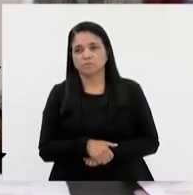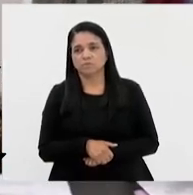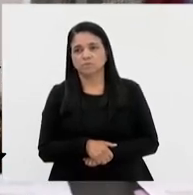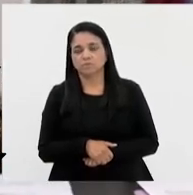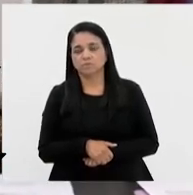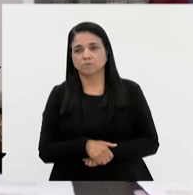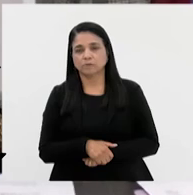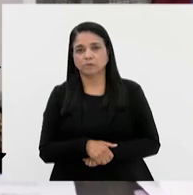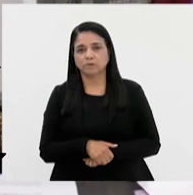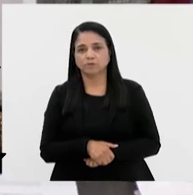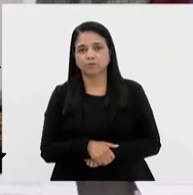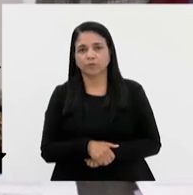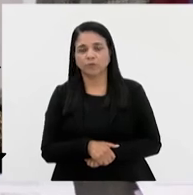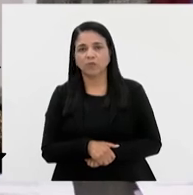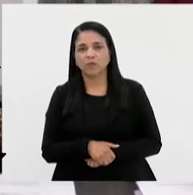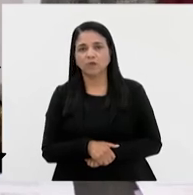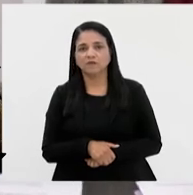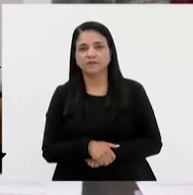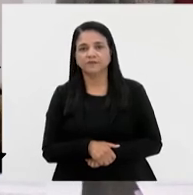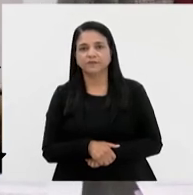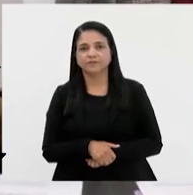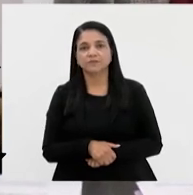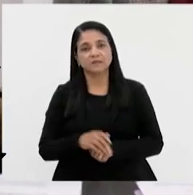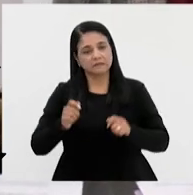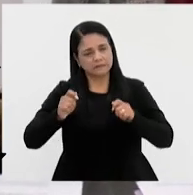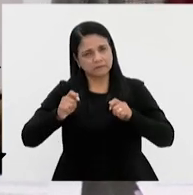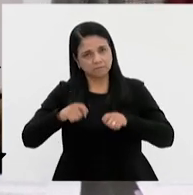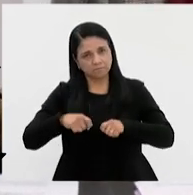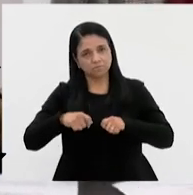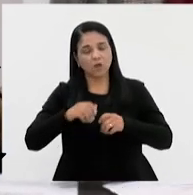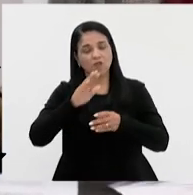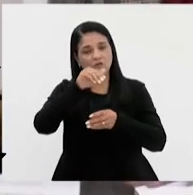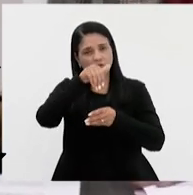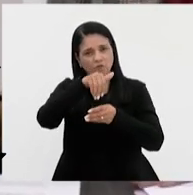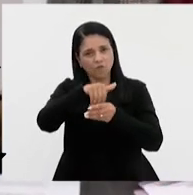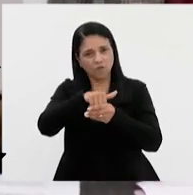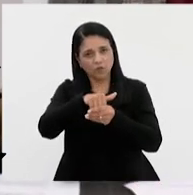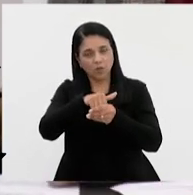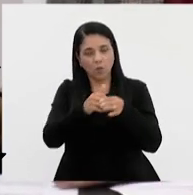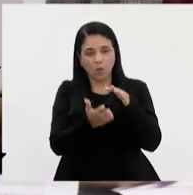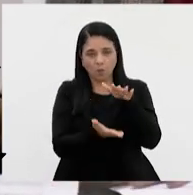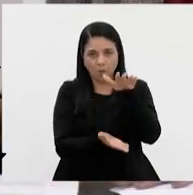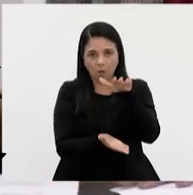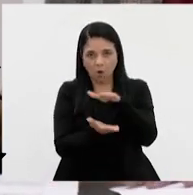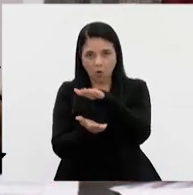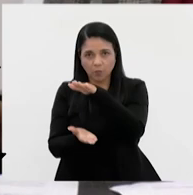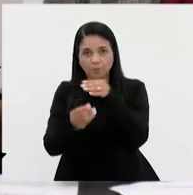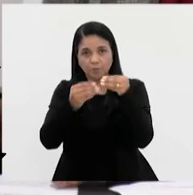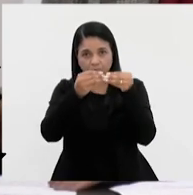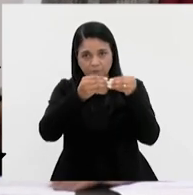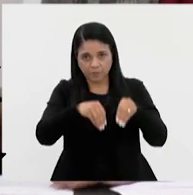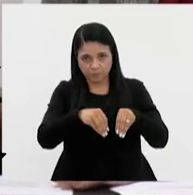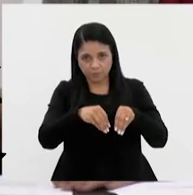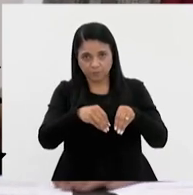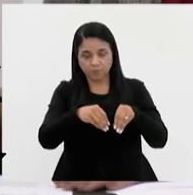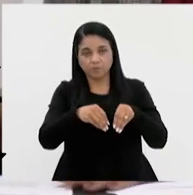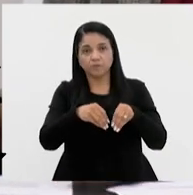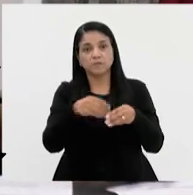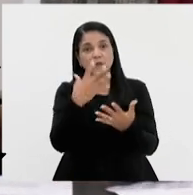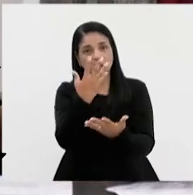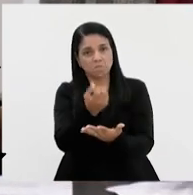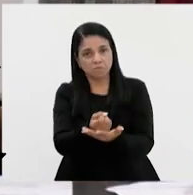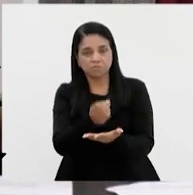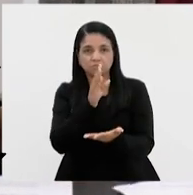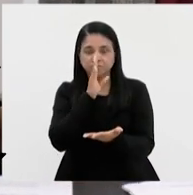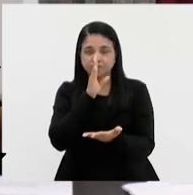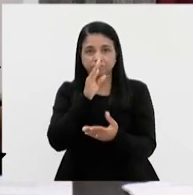Colocando, então, a possibilidade de votarmos aqui agora o bloco da prejudicabilidade. Os que aprovam permaneçam